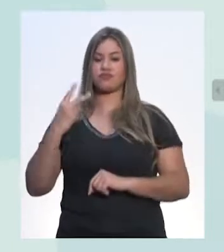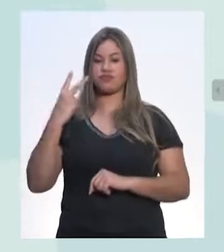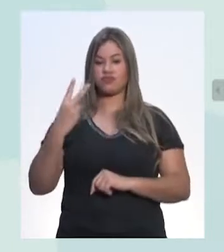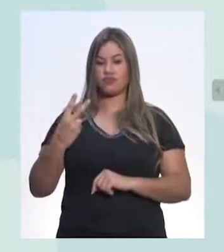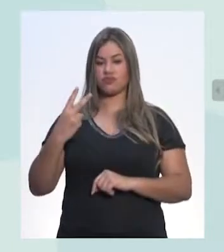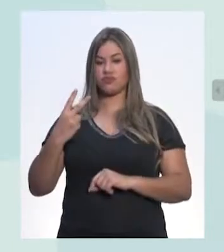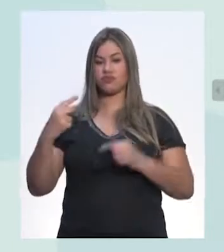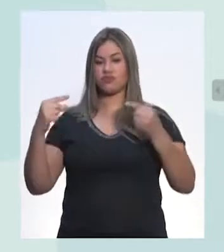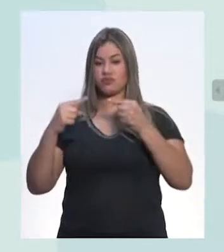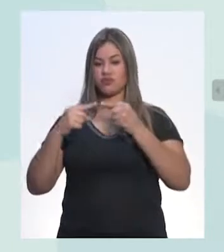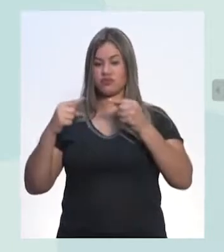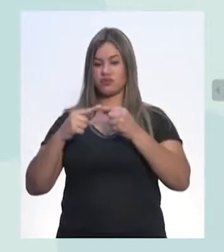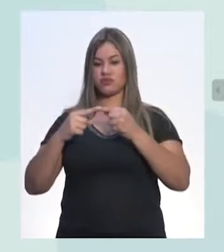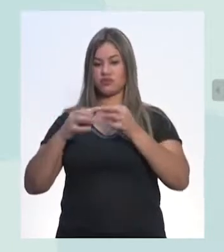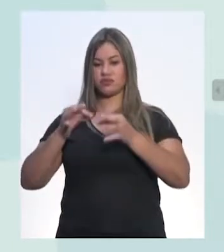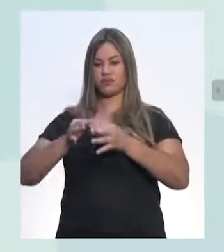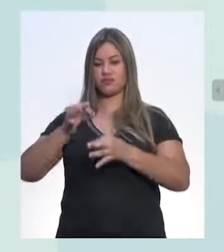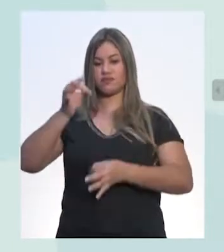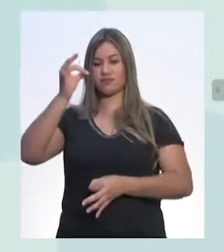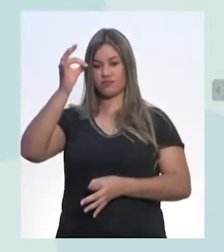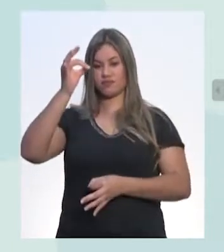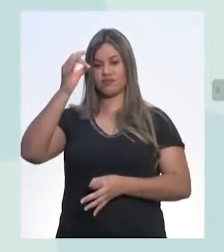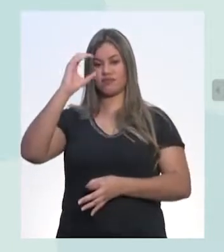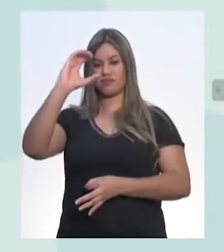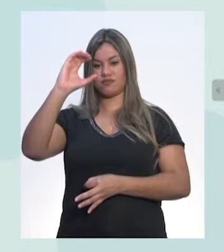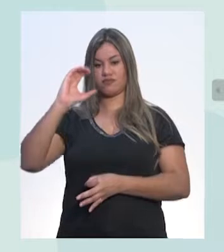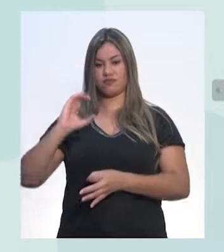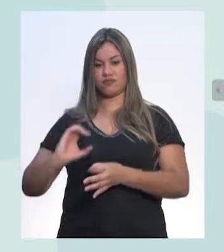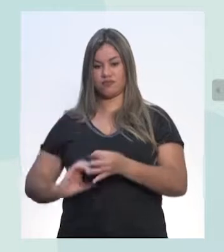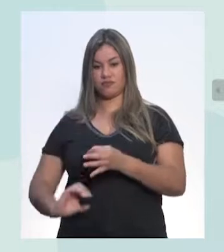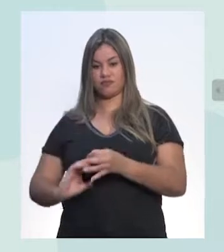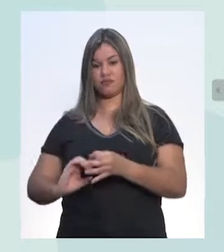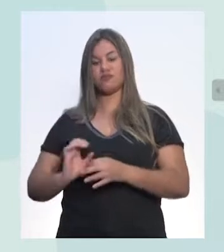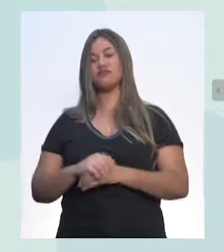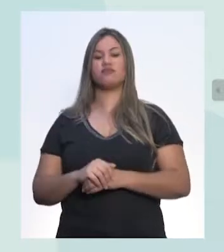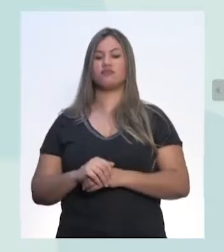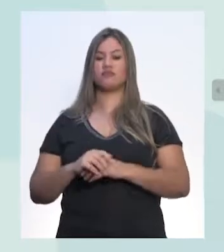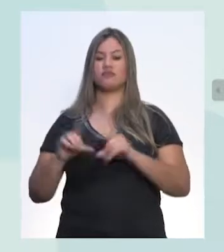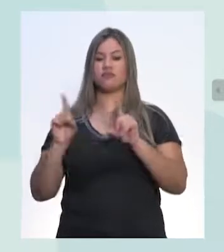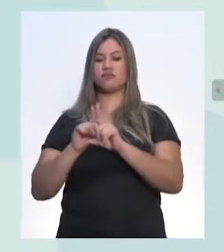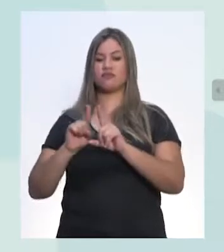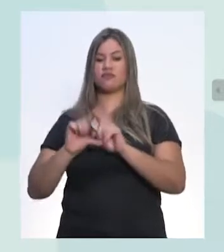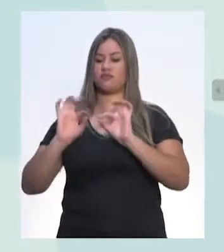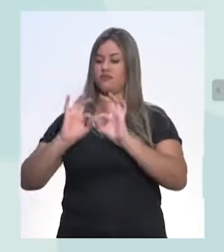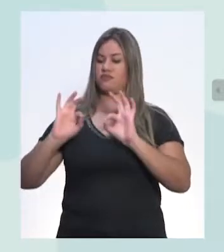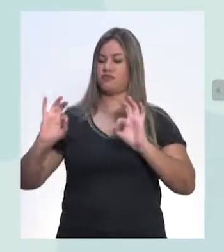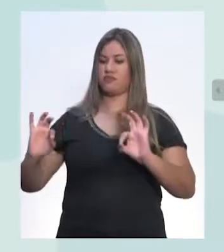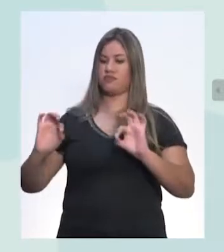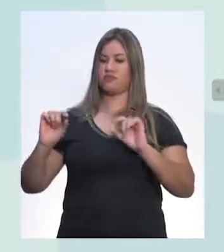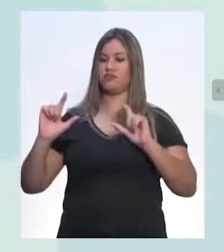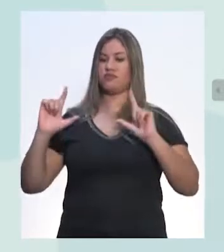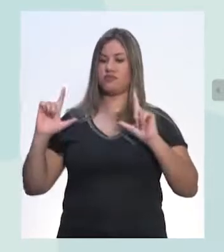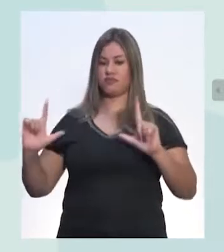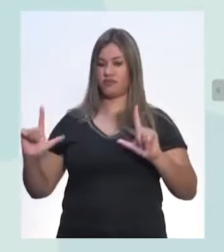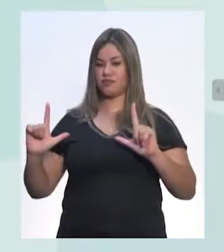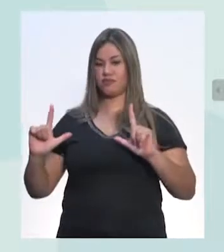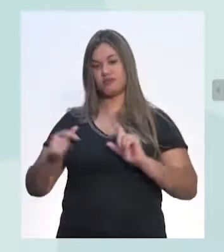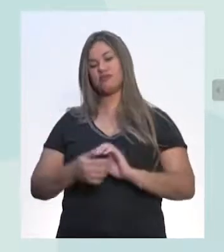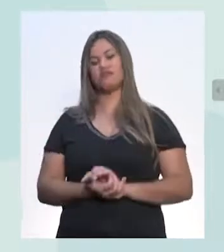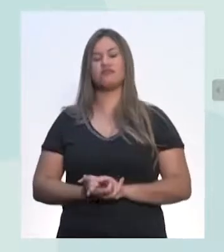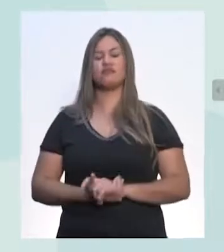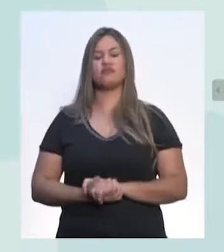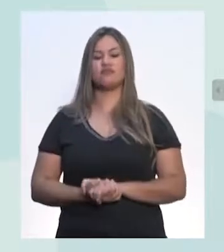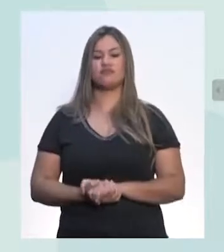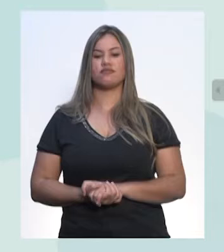2 são iguais, que é o comprimento, e eu tenho mais 2 que também são iguais, que é a